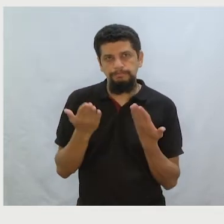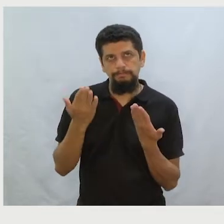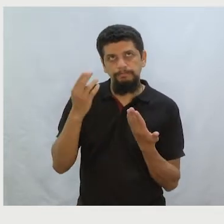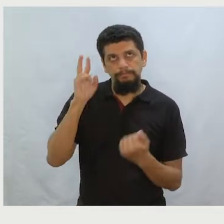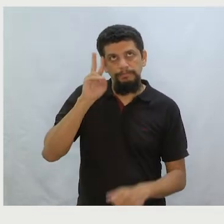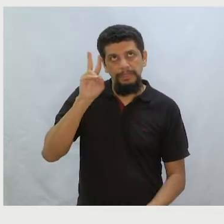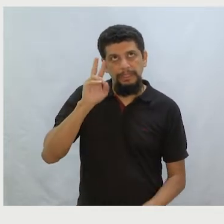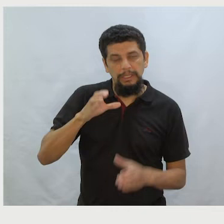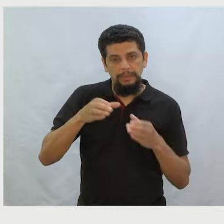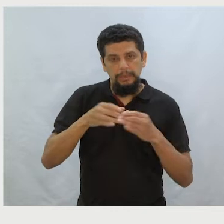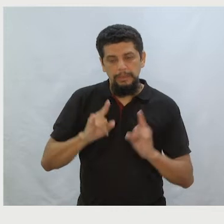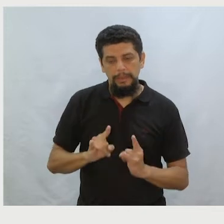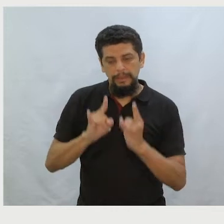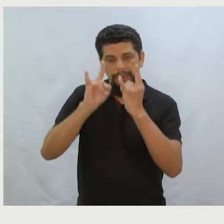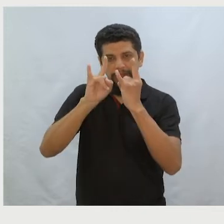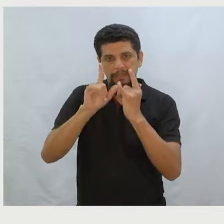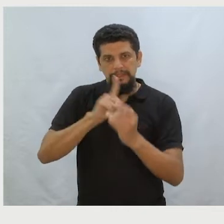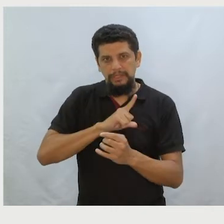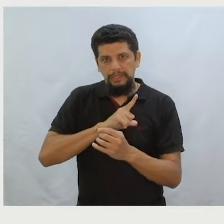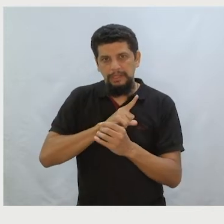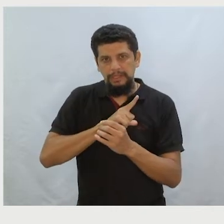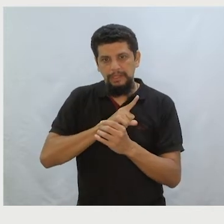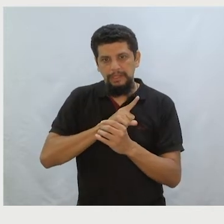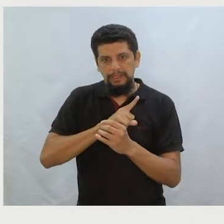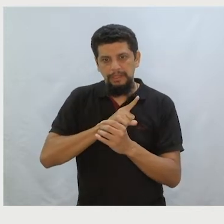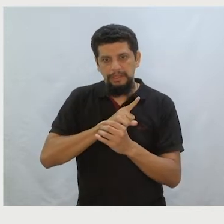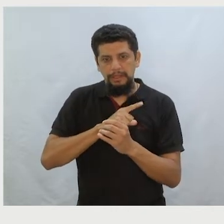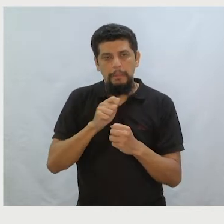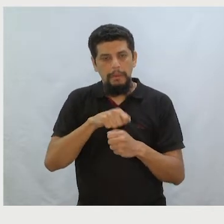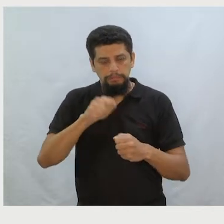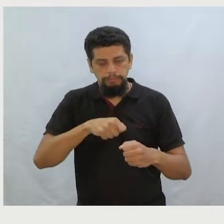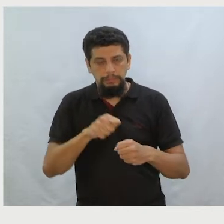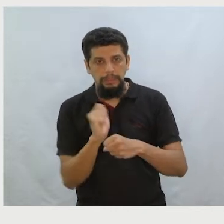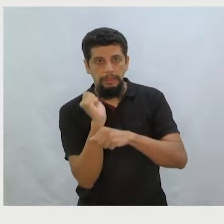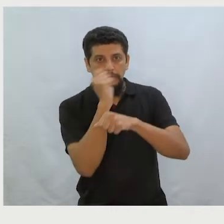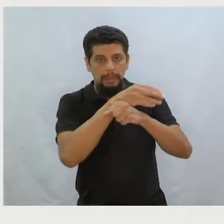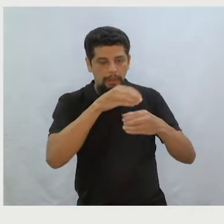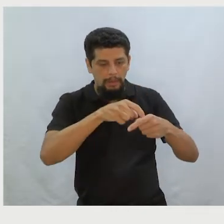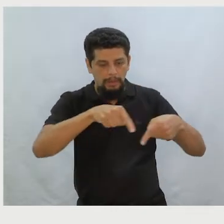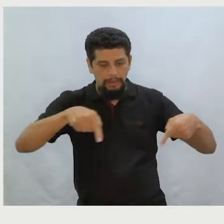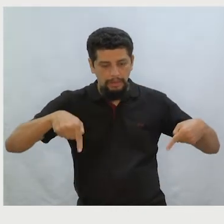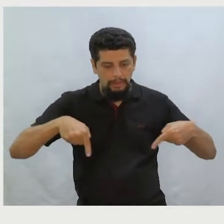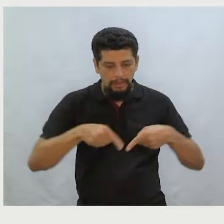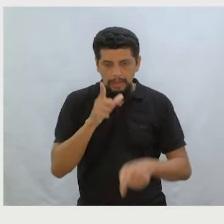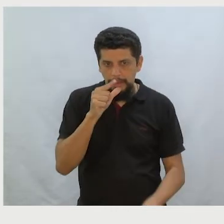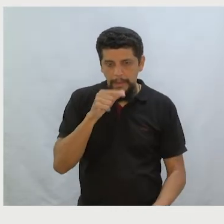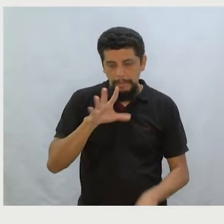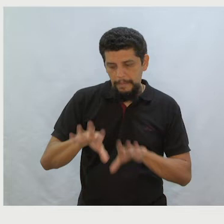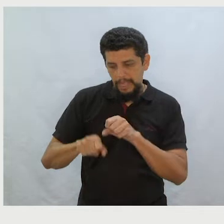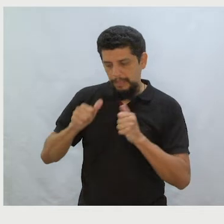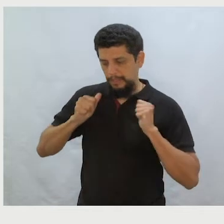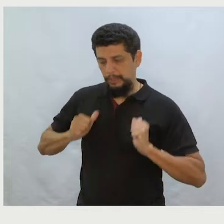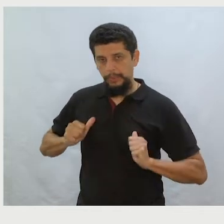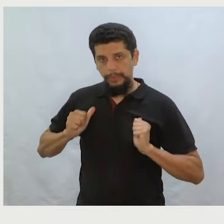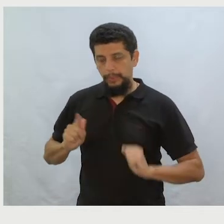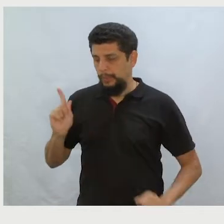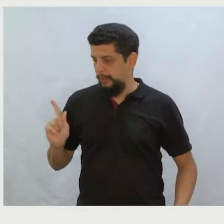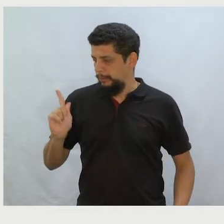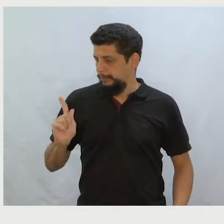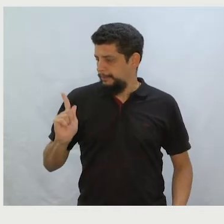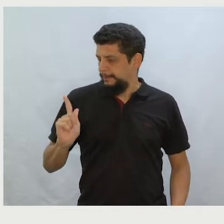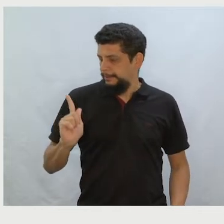comecei a me lembrar que a turma do prédio tinha marcado pola Aquático na piscina peguei a minha mochila e